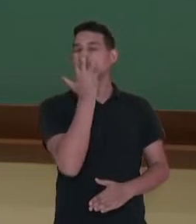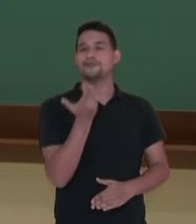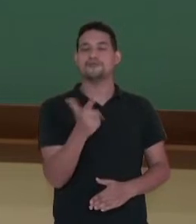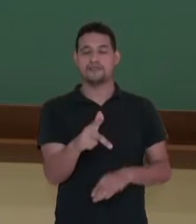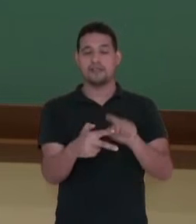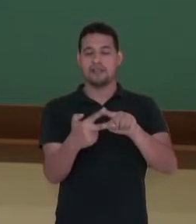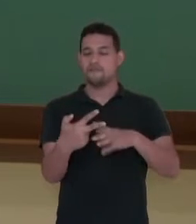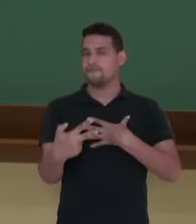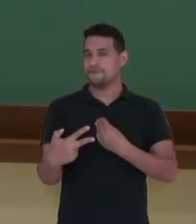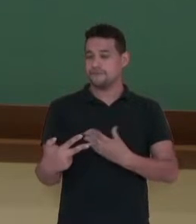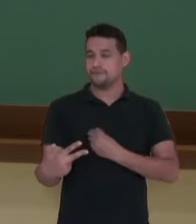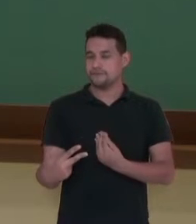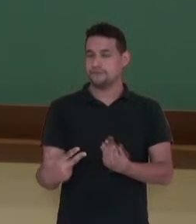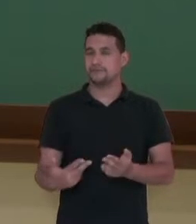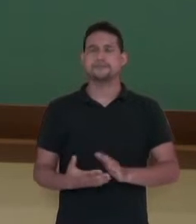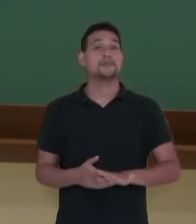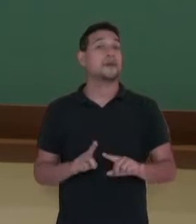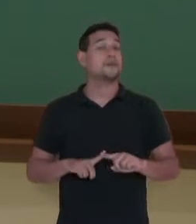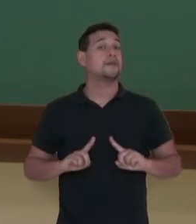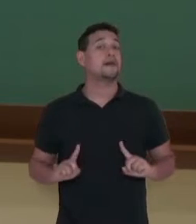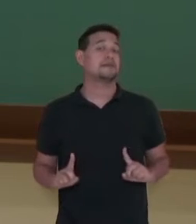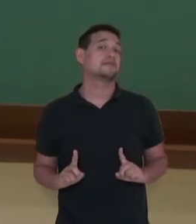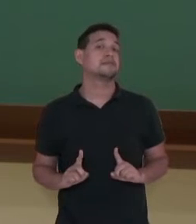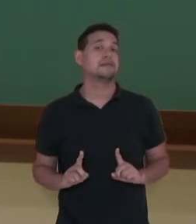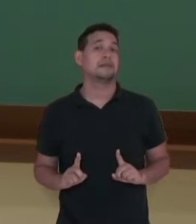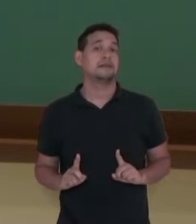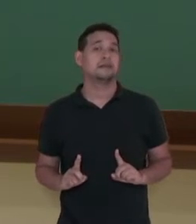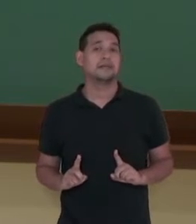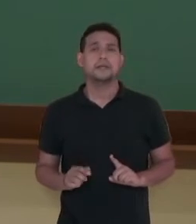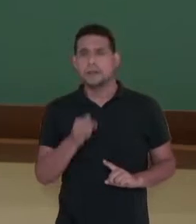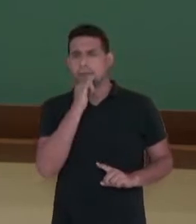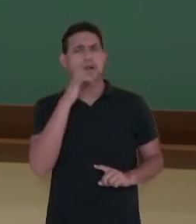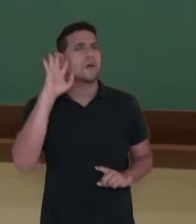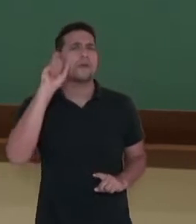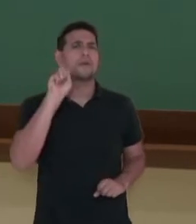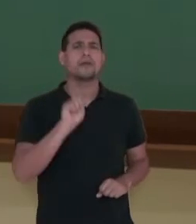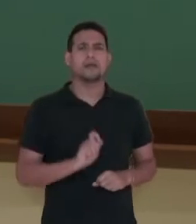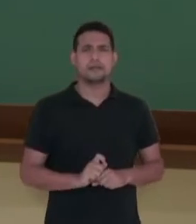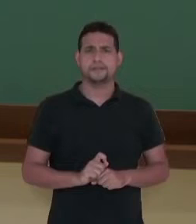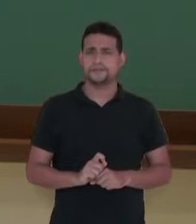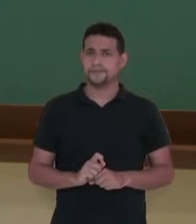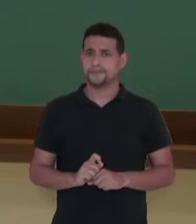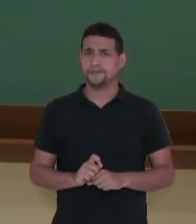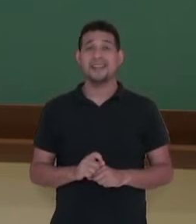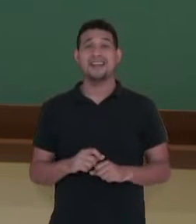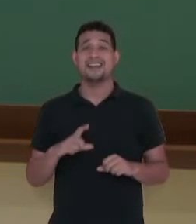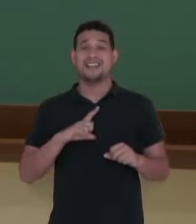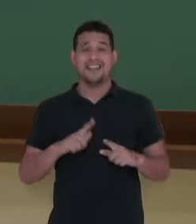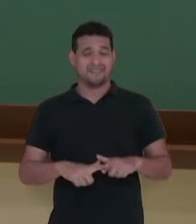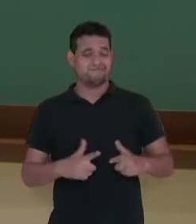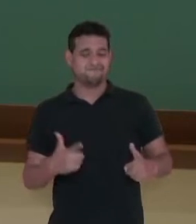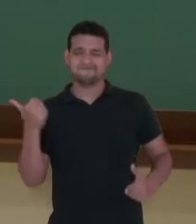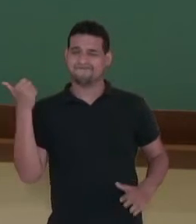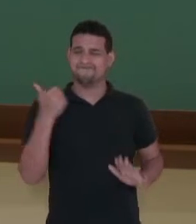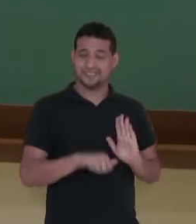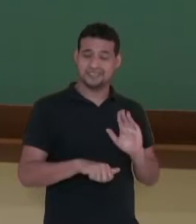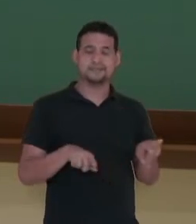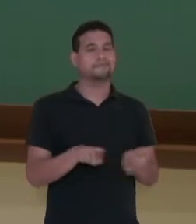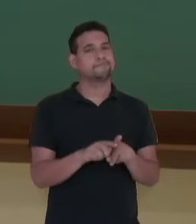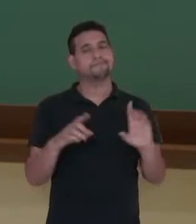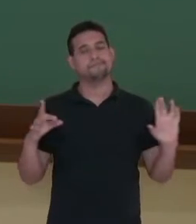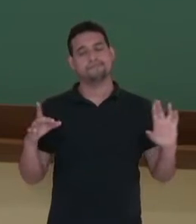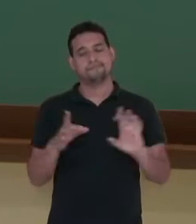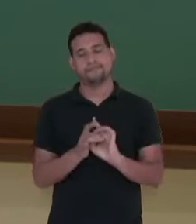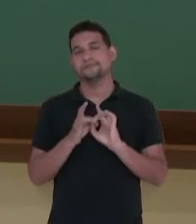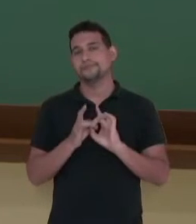2 filhos. Pero, o que aconteceu? La mala suerte la acompanhou. Com